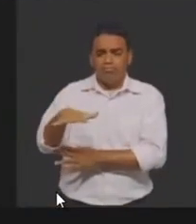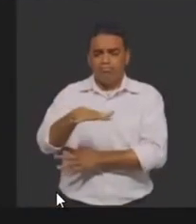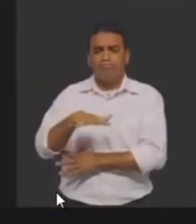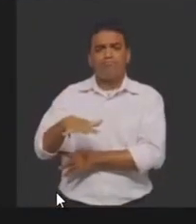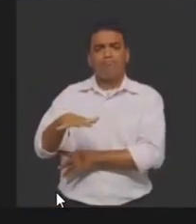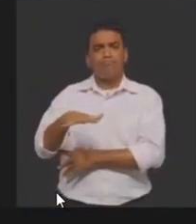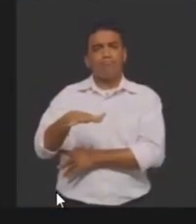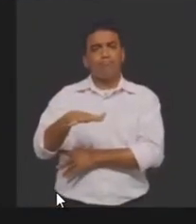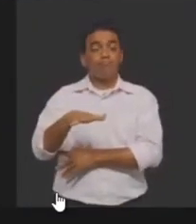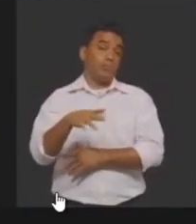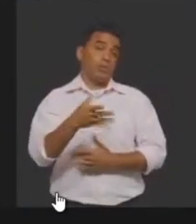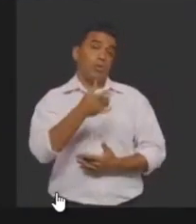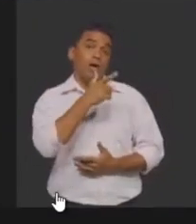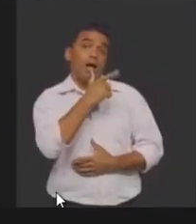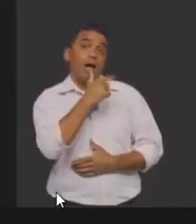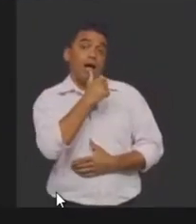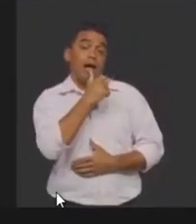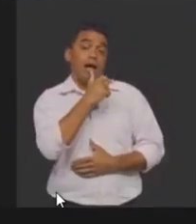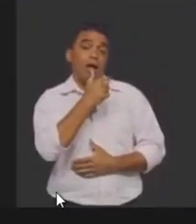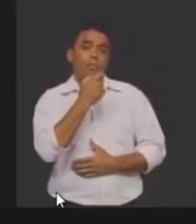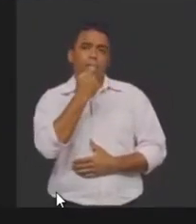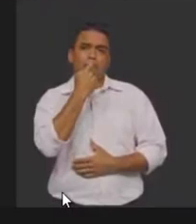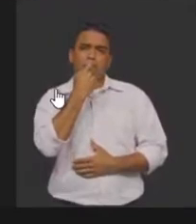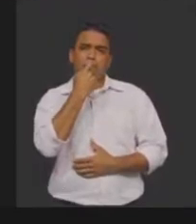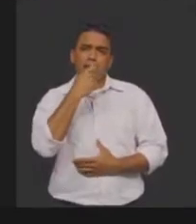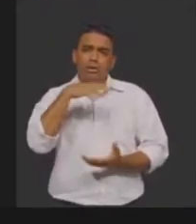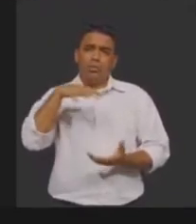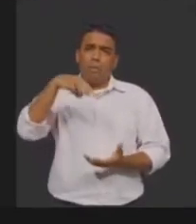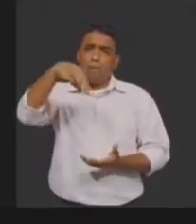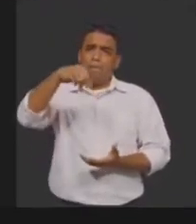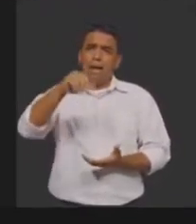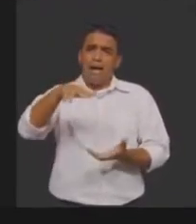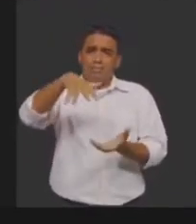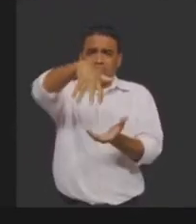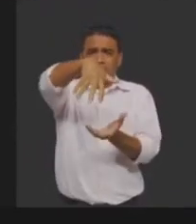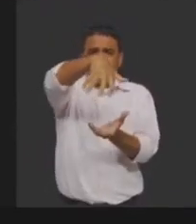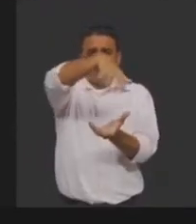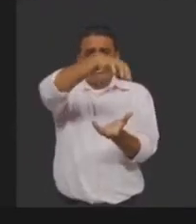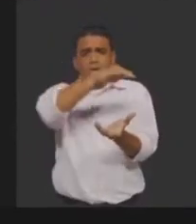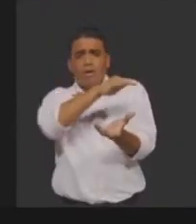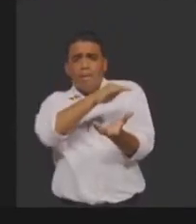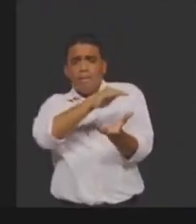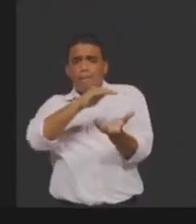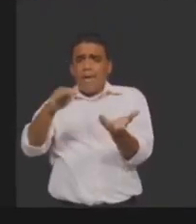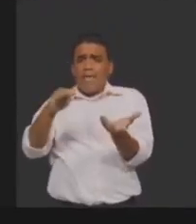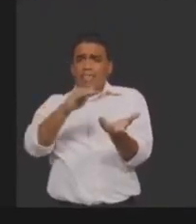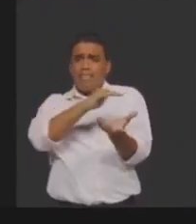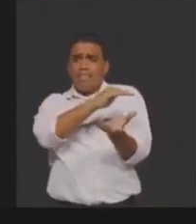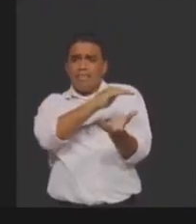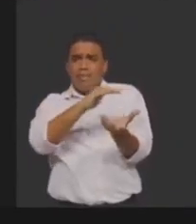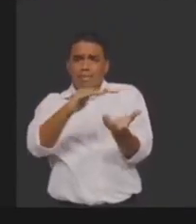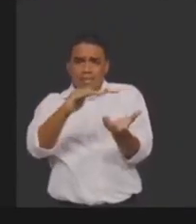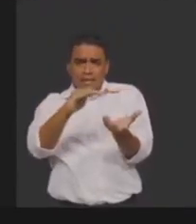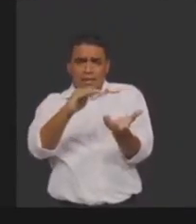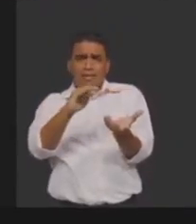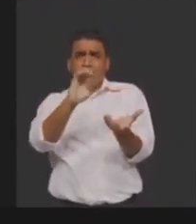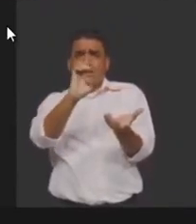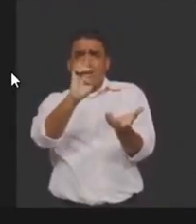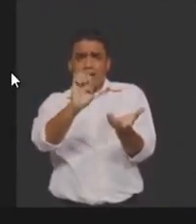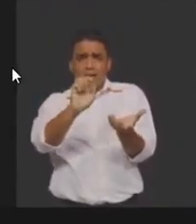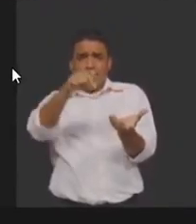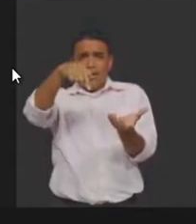massas de água que estão próximas à linha do Equador, elas vão ser mais quentes. Portanto,